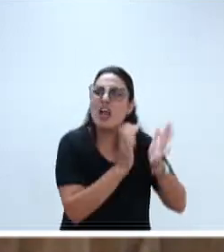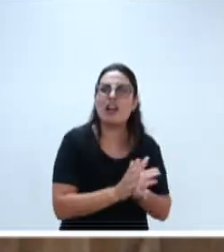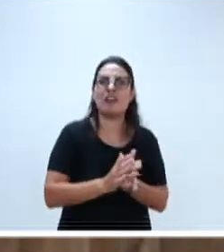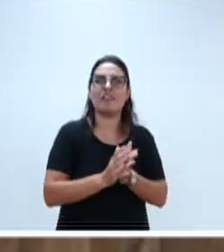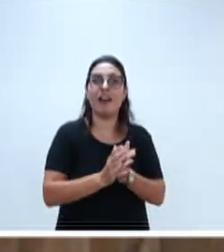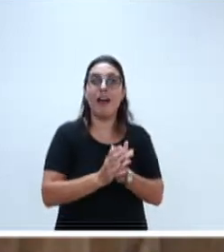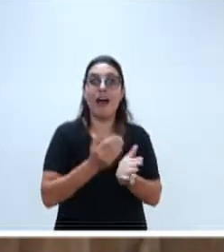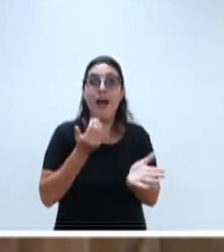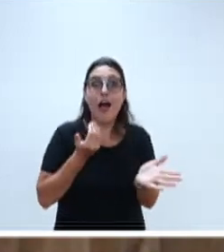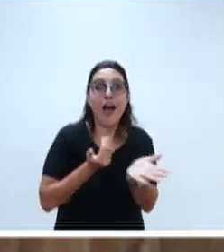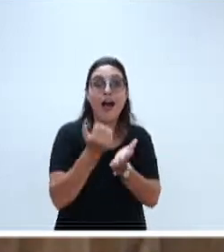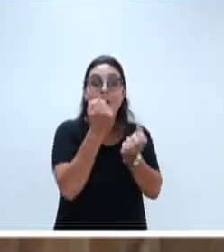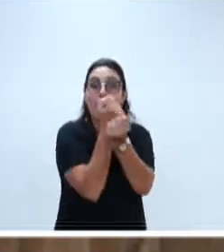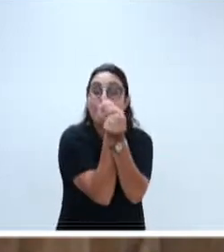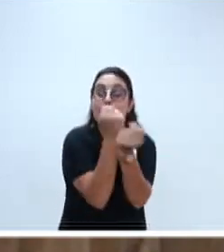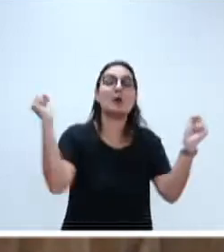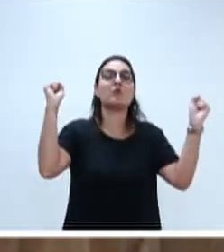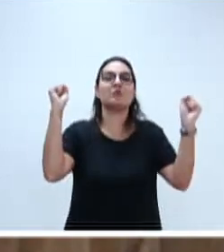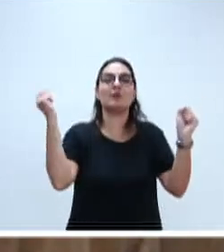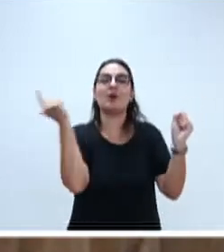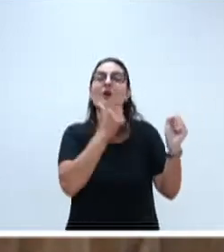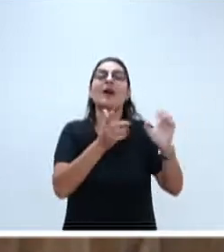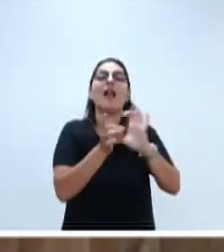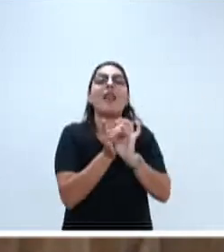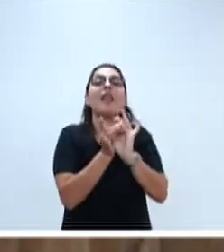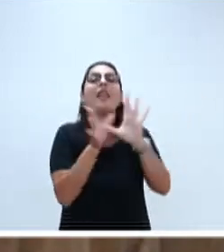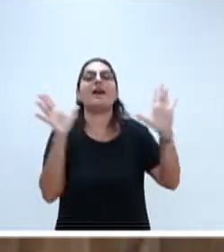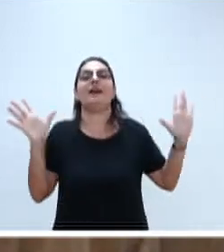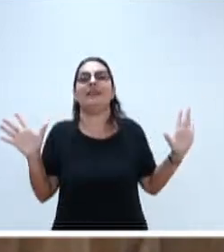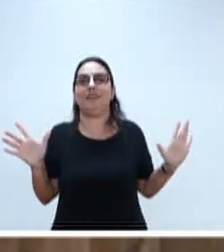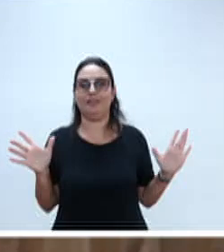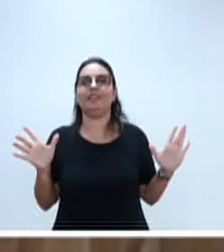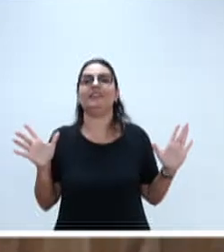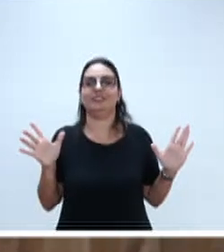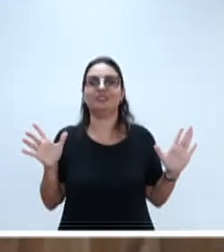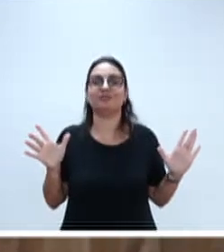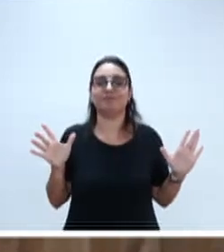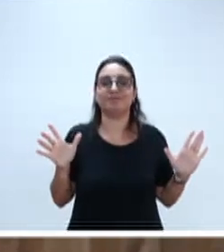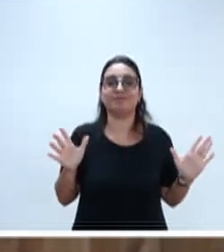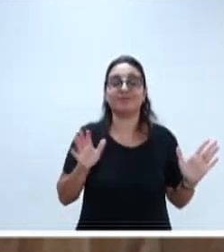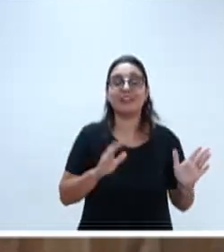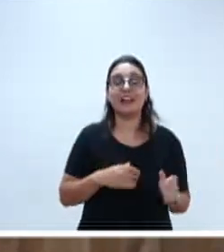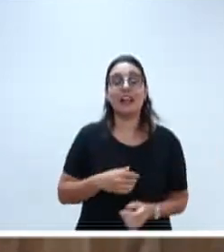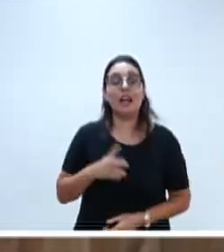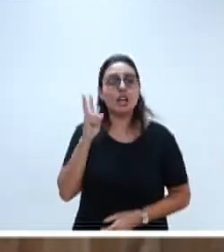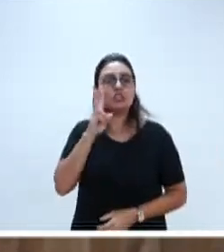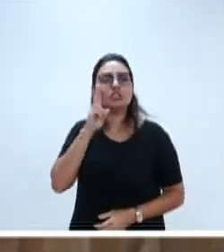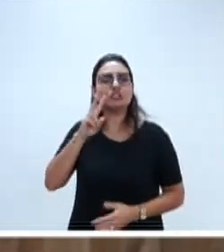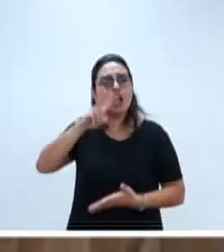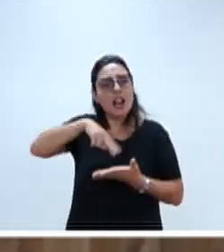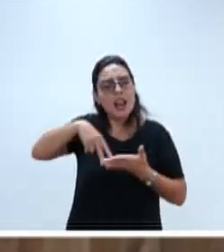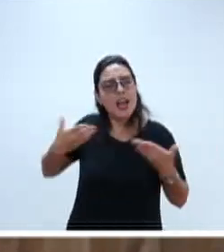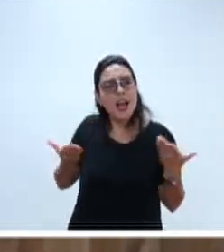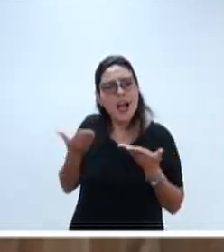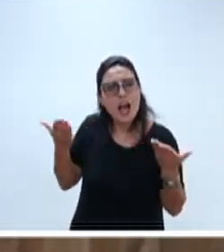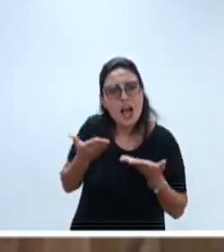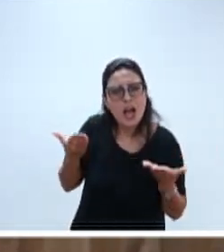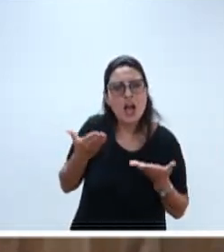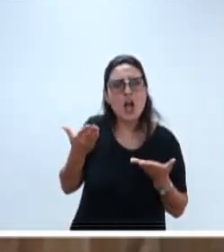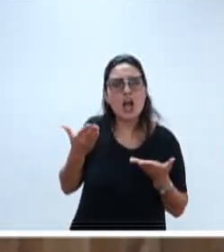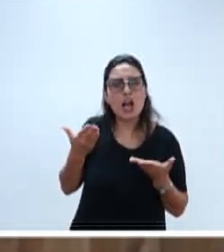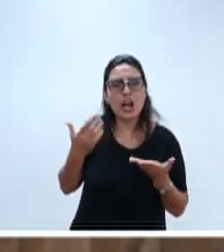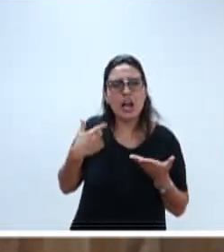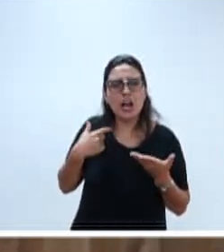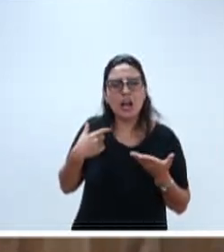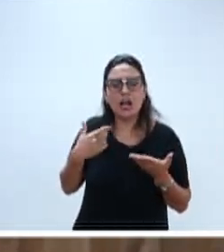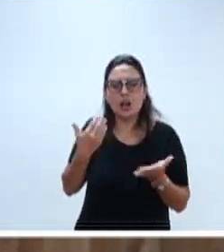esse filho que um dia pediu a parte da herança e depois acabou indo embora, deixou o pai, e sabe aquele conceito de que o